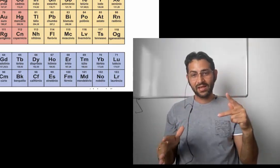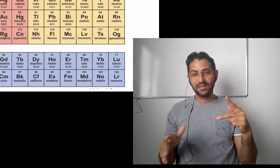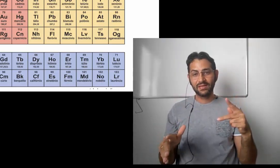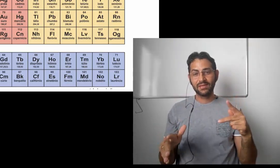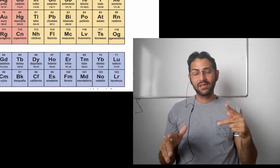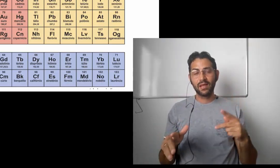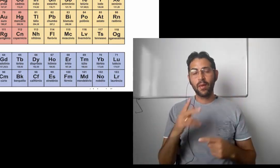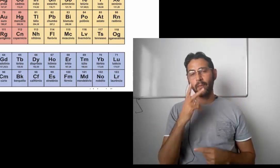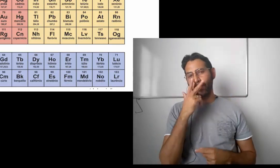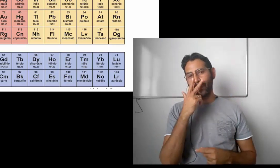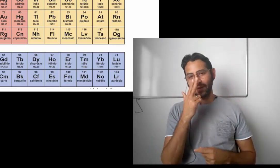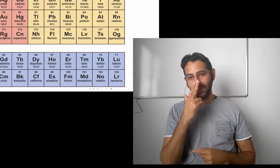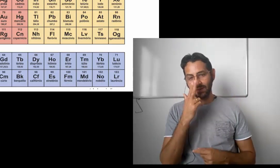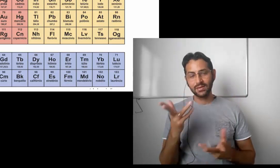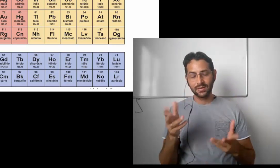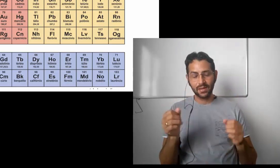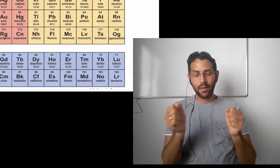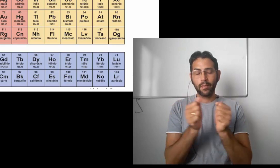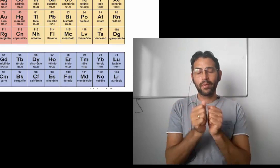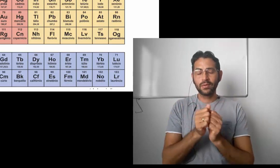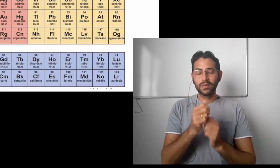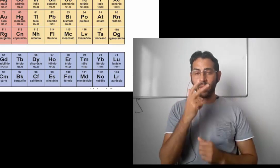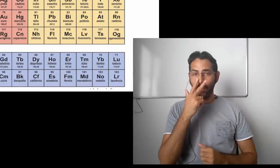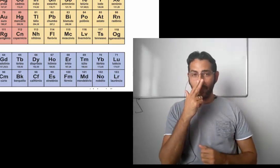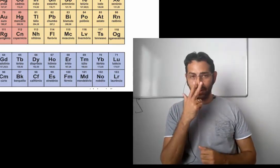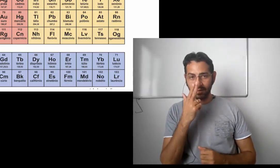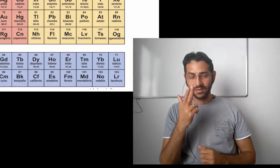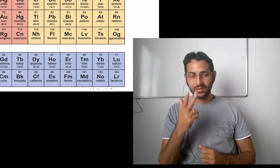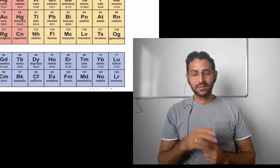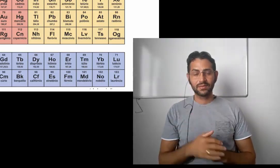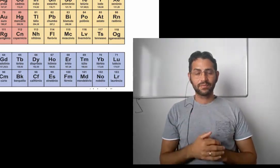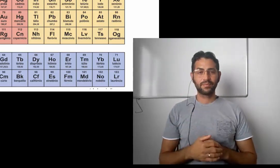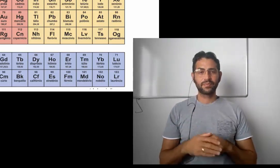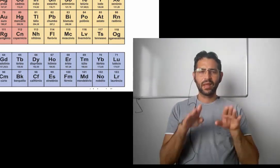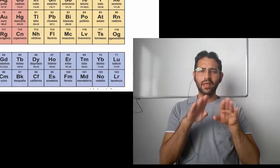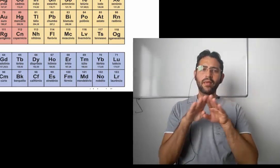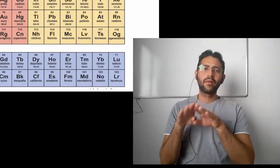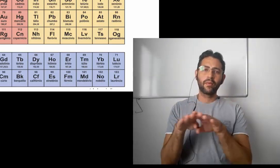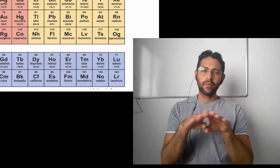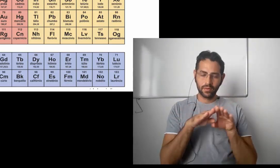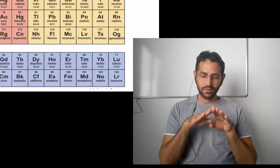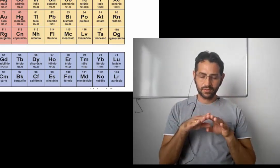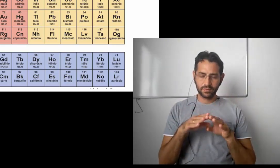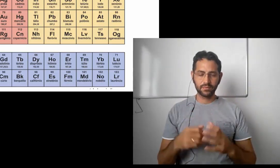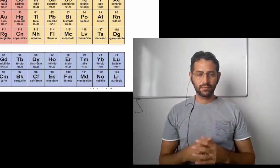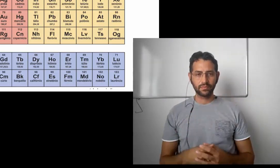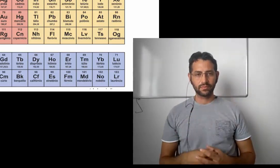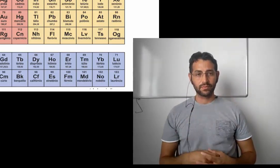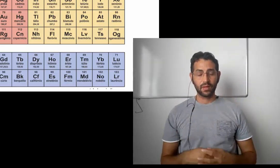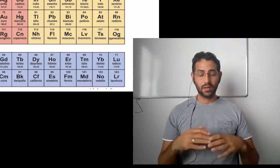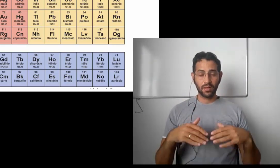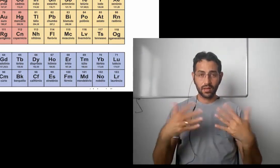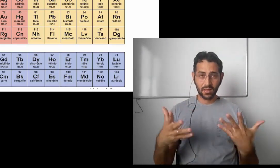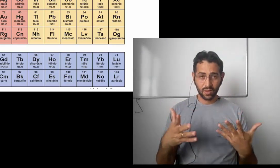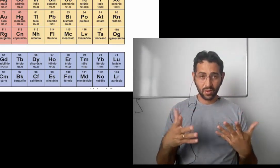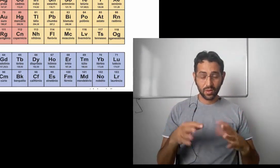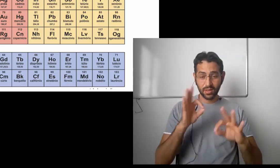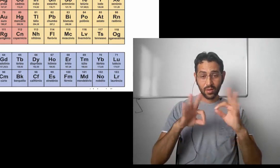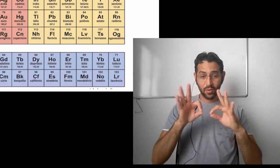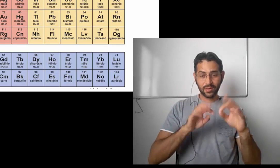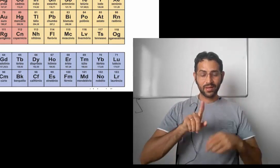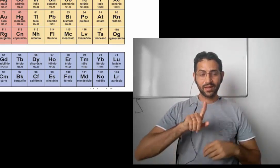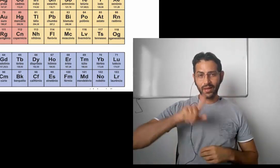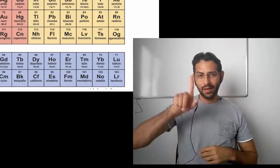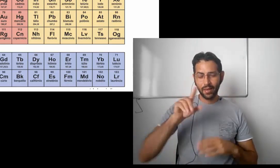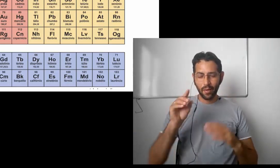foram descobertos e seguiam propriedades semelhantes. Por isso que o local onde ele foi inserido